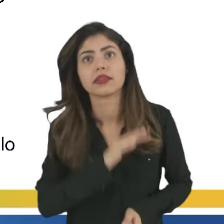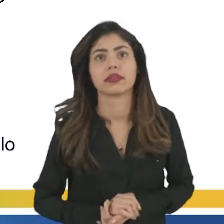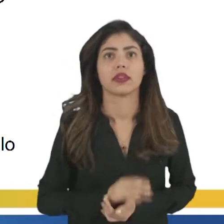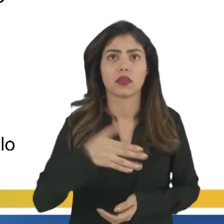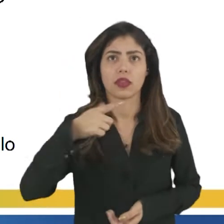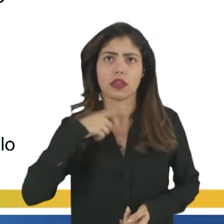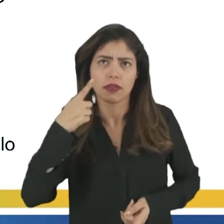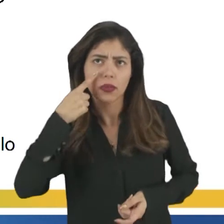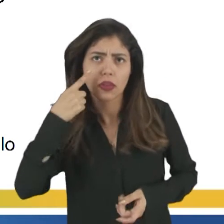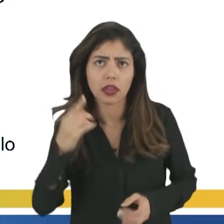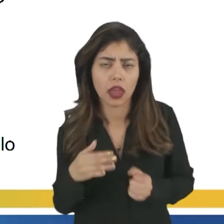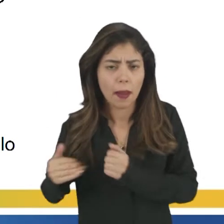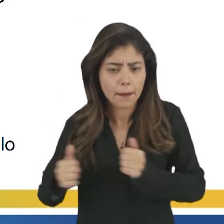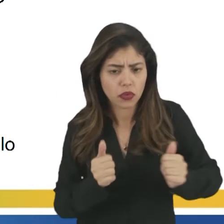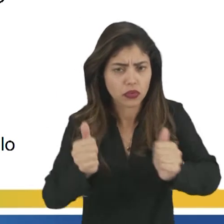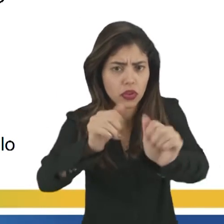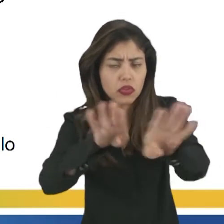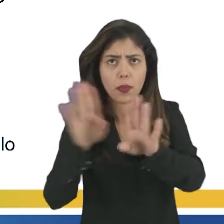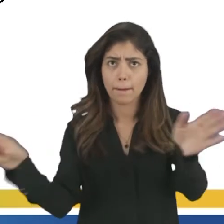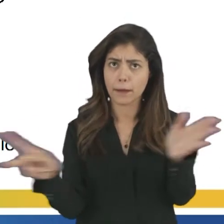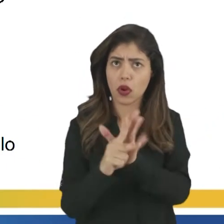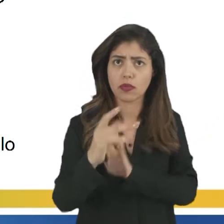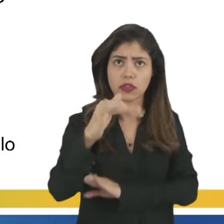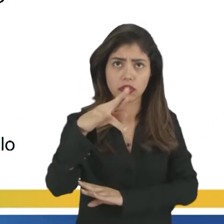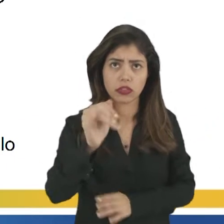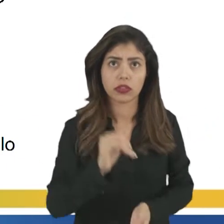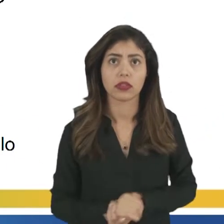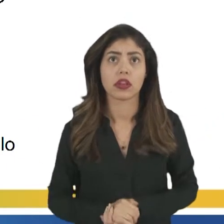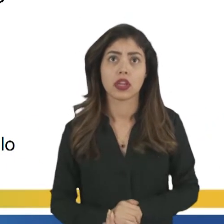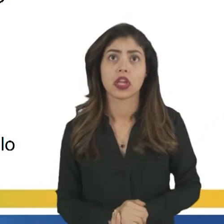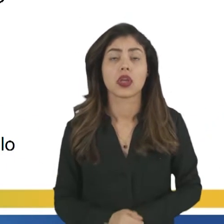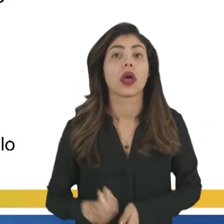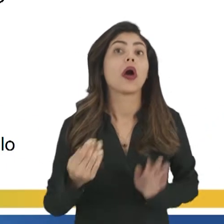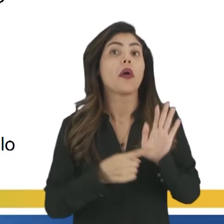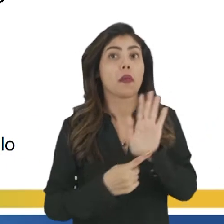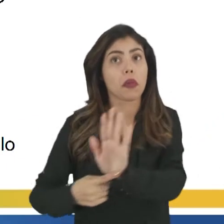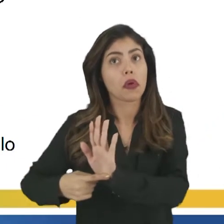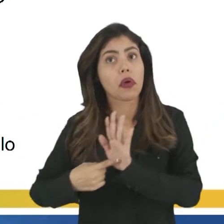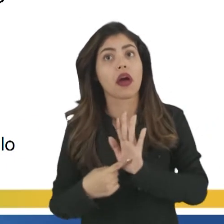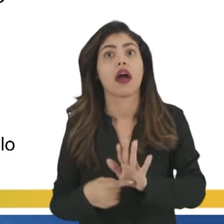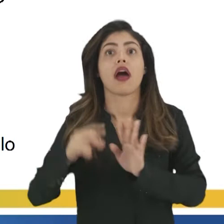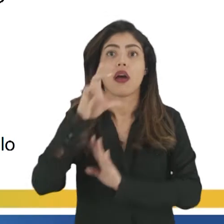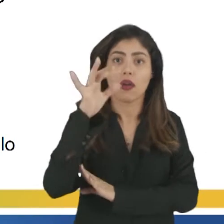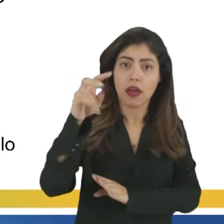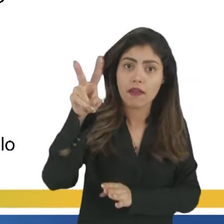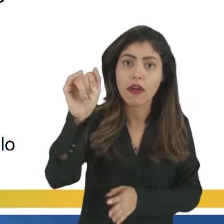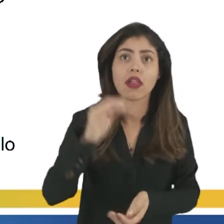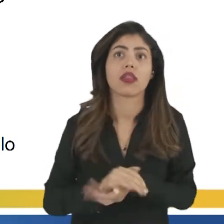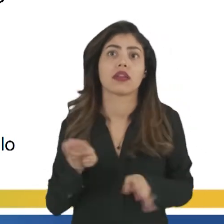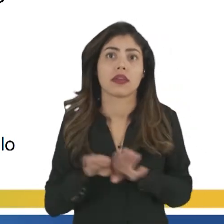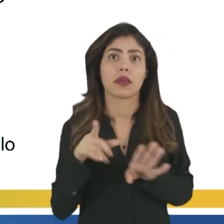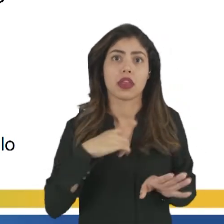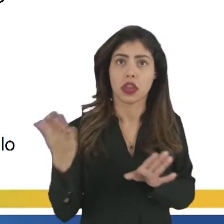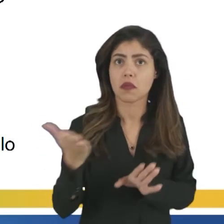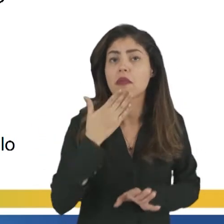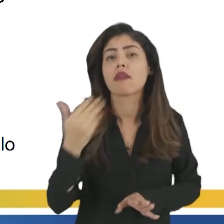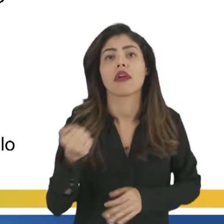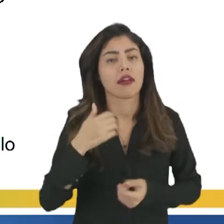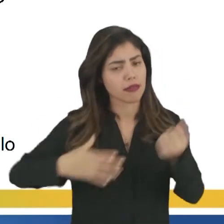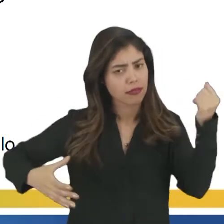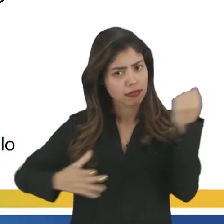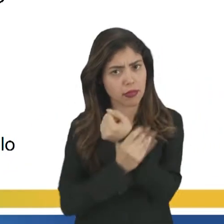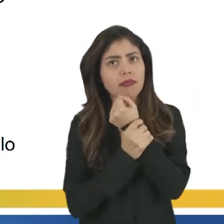animais, quando elas se deixam guiar pelos instintos. Então, representando a cabeça de um cavalo, que era a garantia de